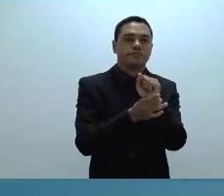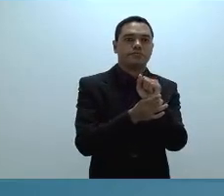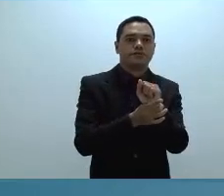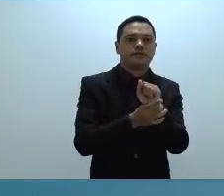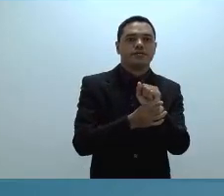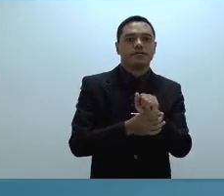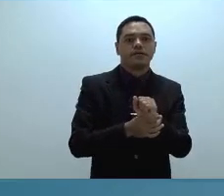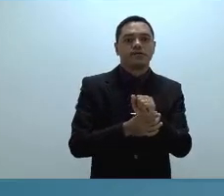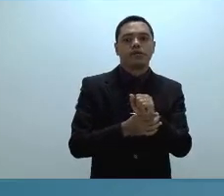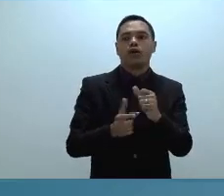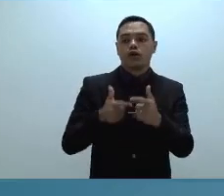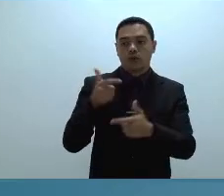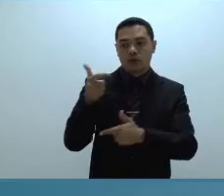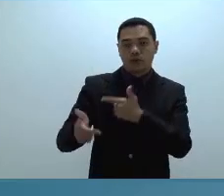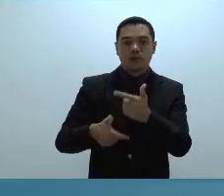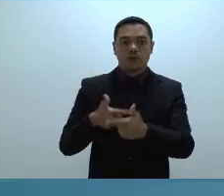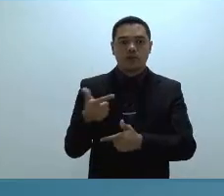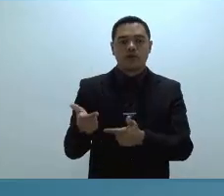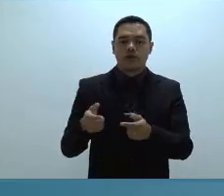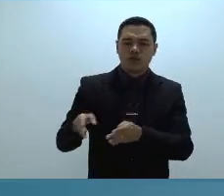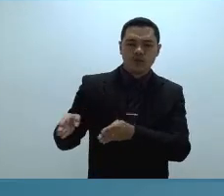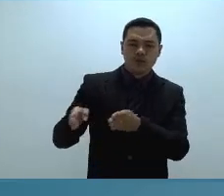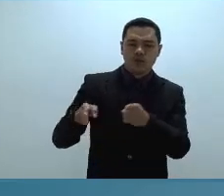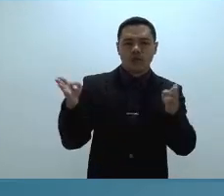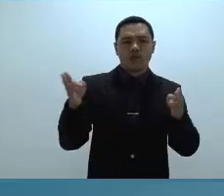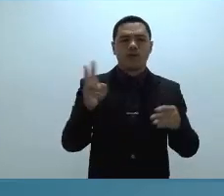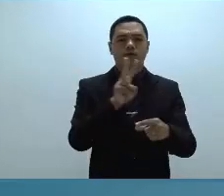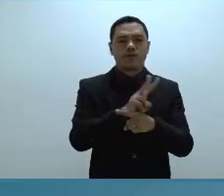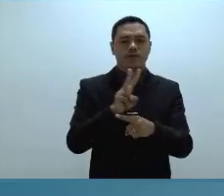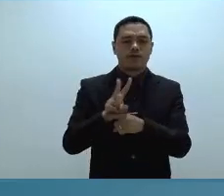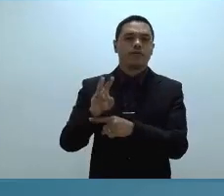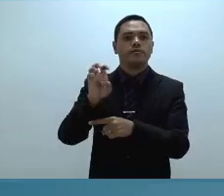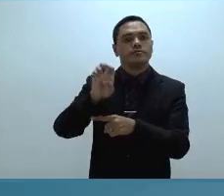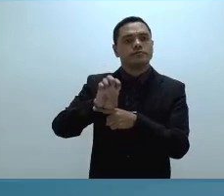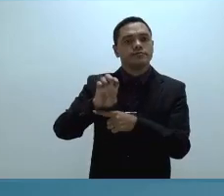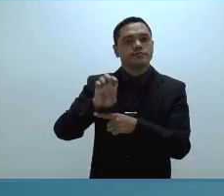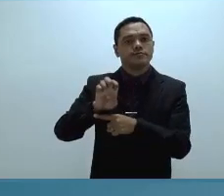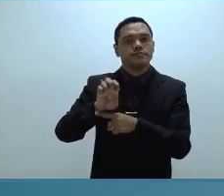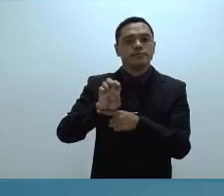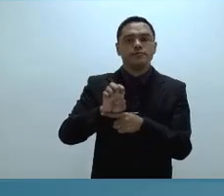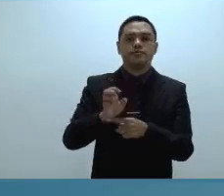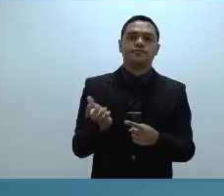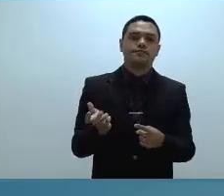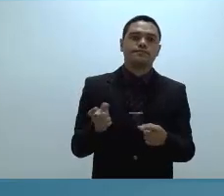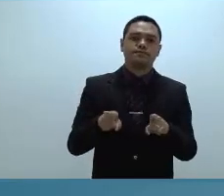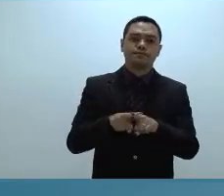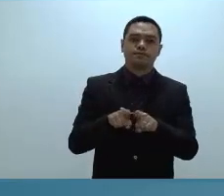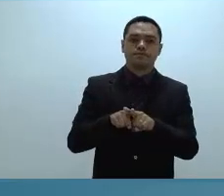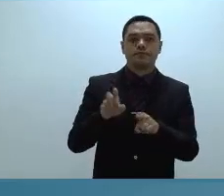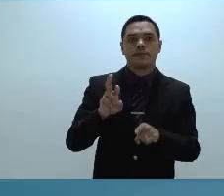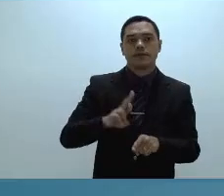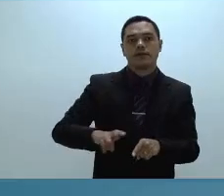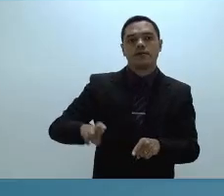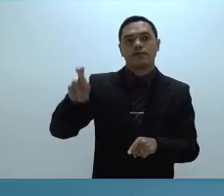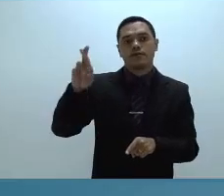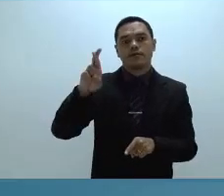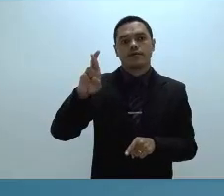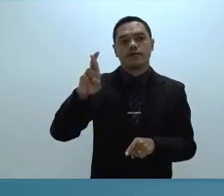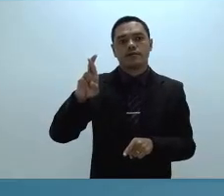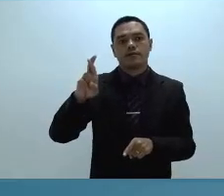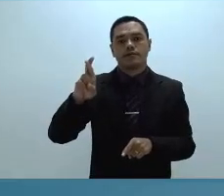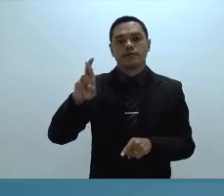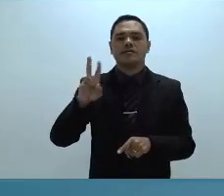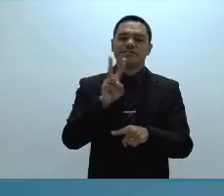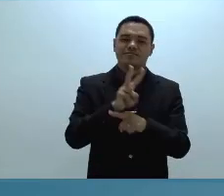serviço público de rodovias, segurança e fiscalização do Estado, pretensão de responsabilização objetiva do Estado pela alegada falha na